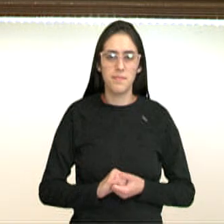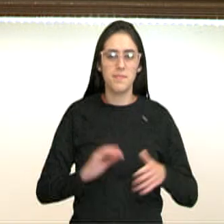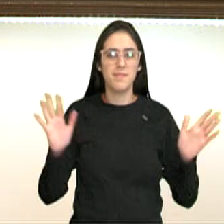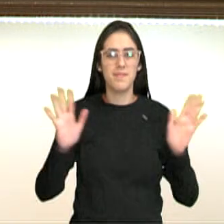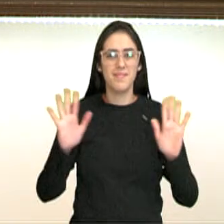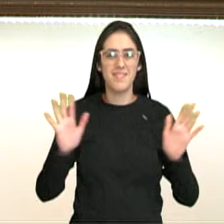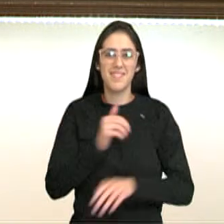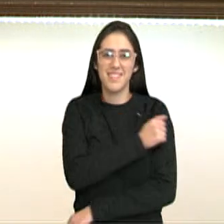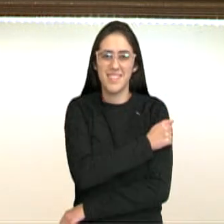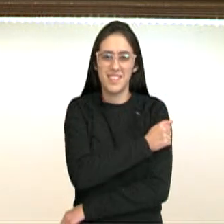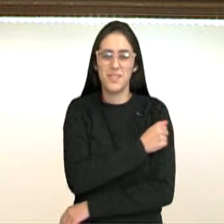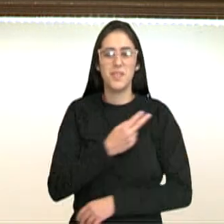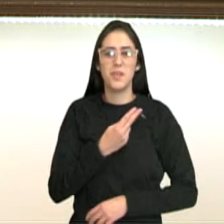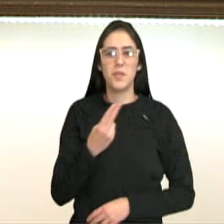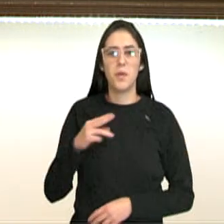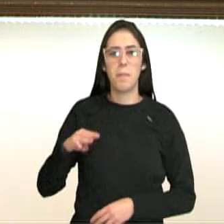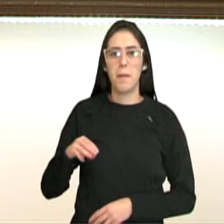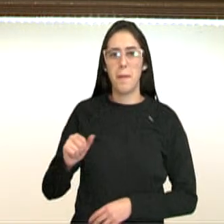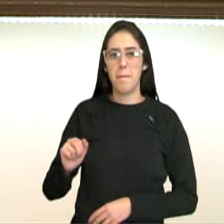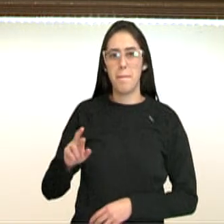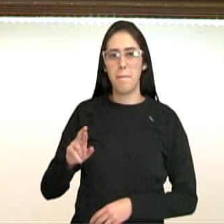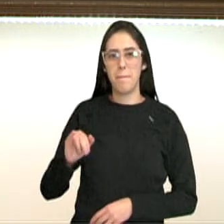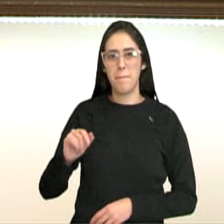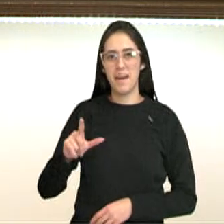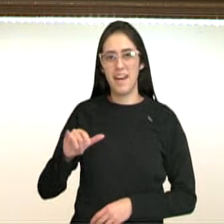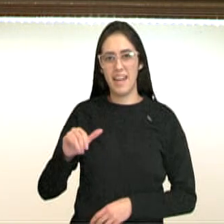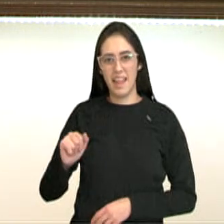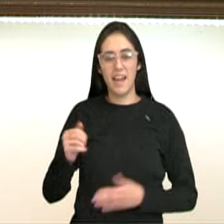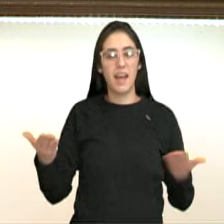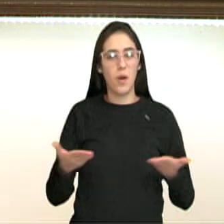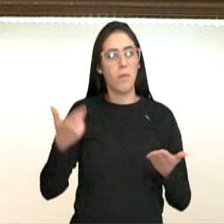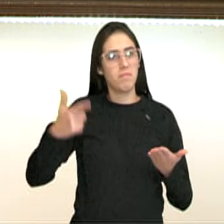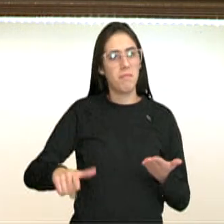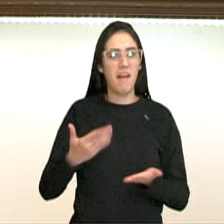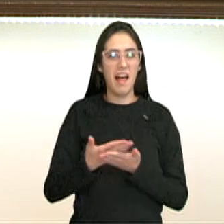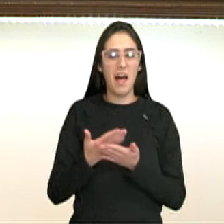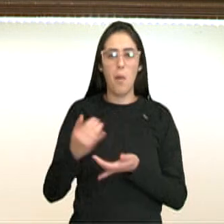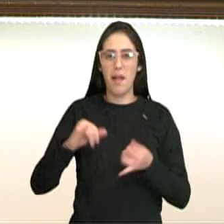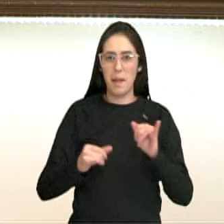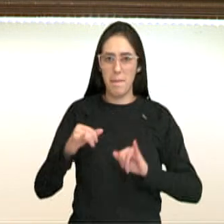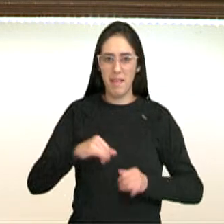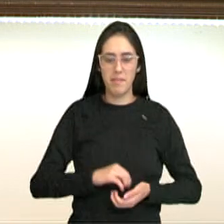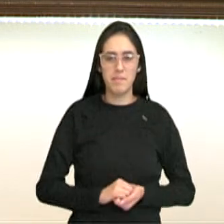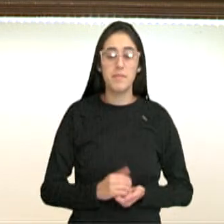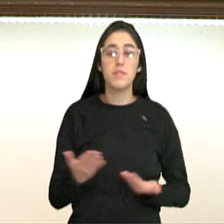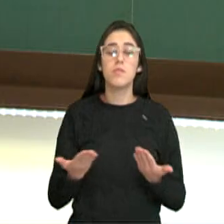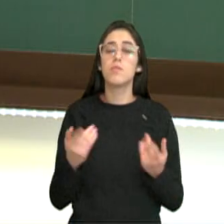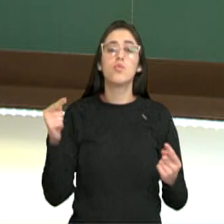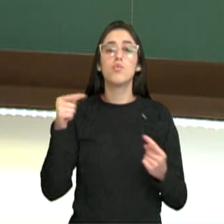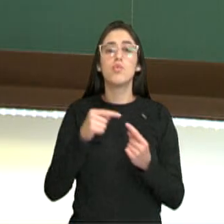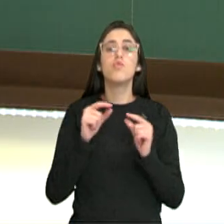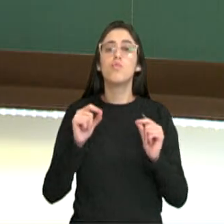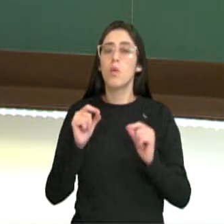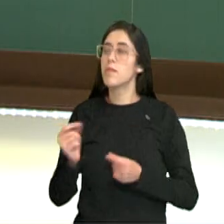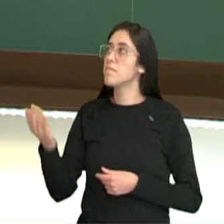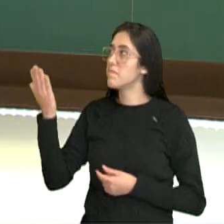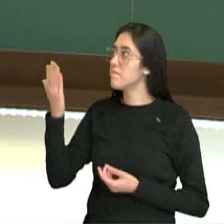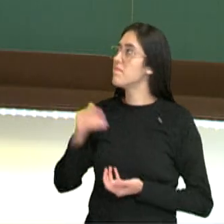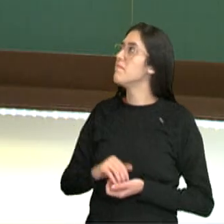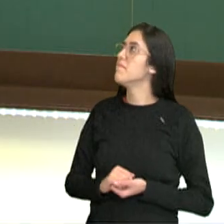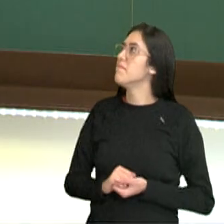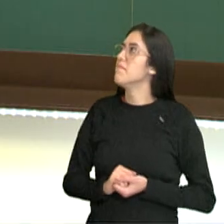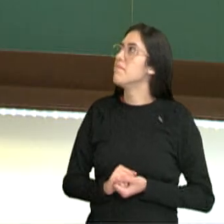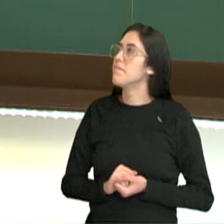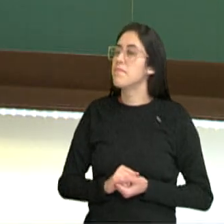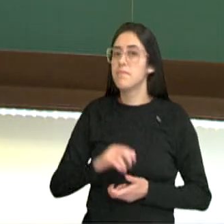Olá, estudantes! Eu sou a professora Marília e vamos para mais uma aula de Química. Os objetivos da aula de hoje: aprender